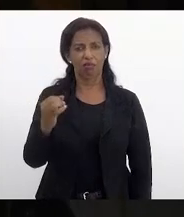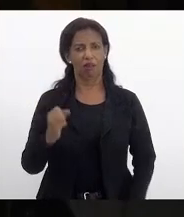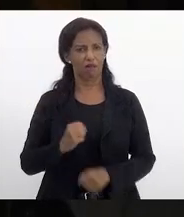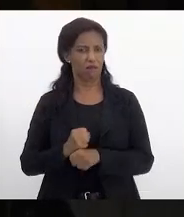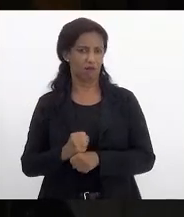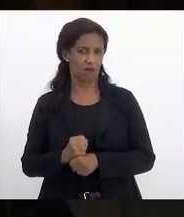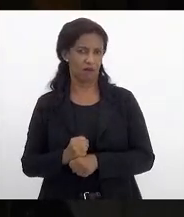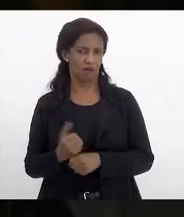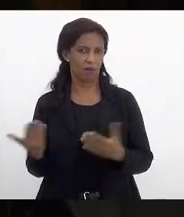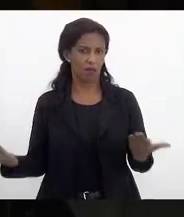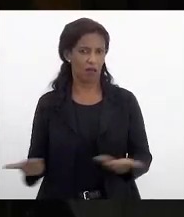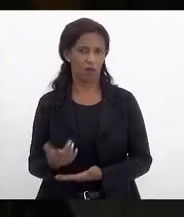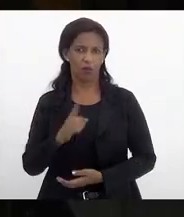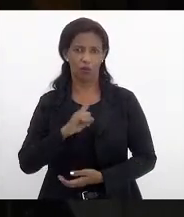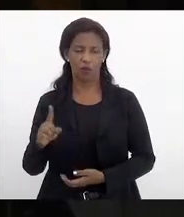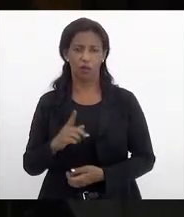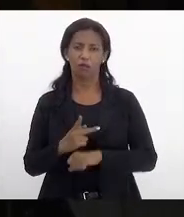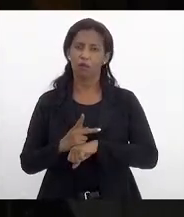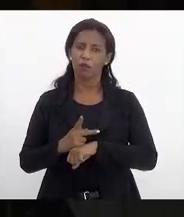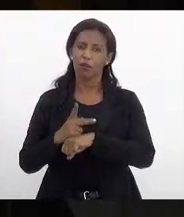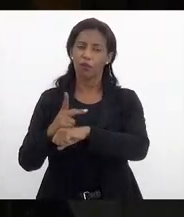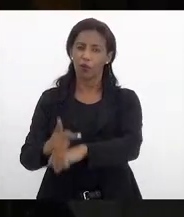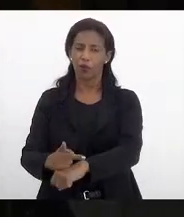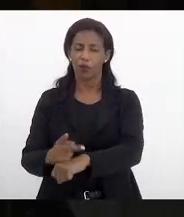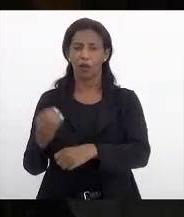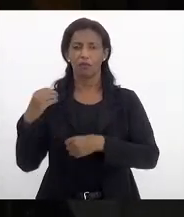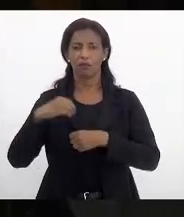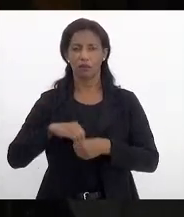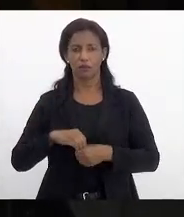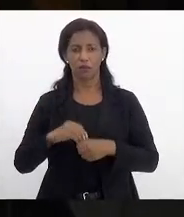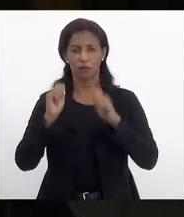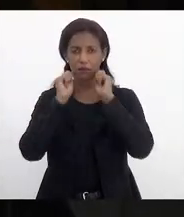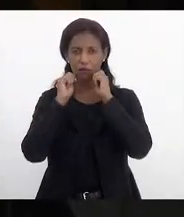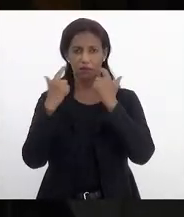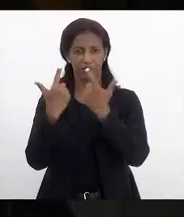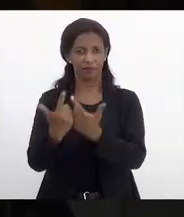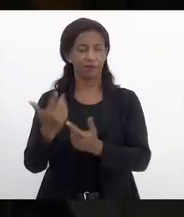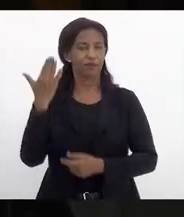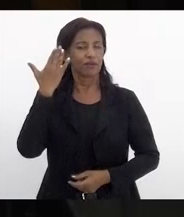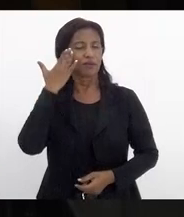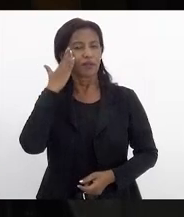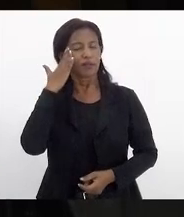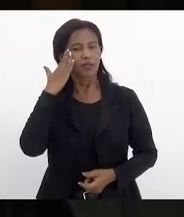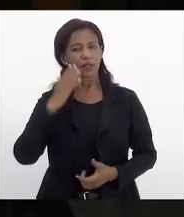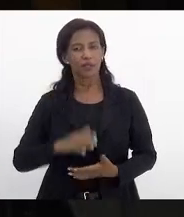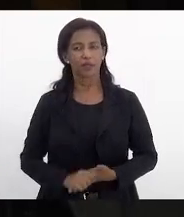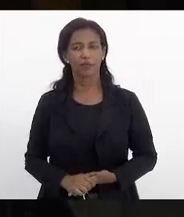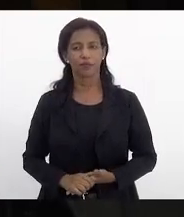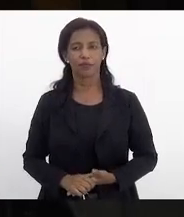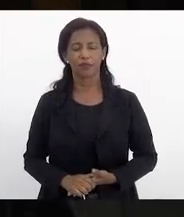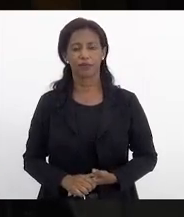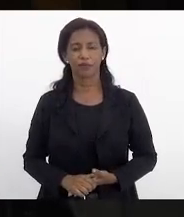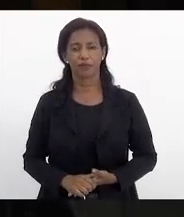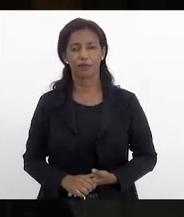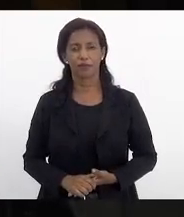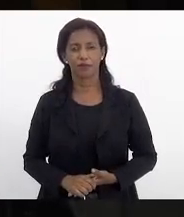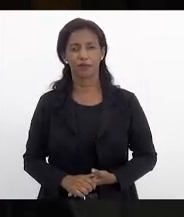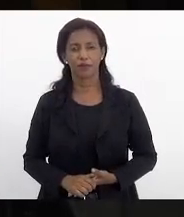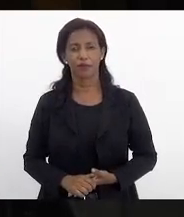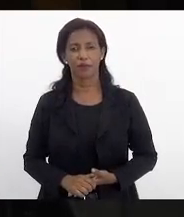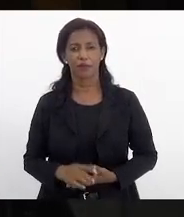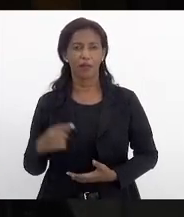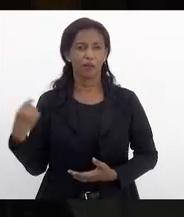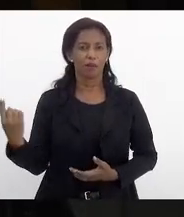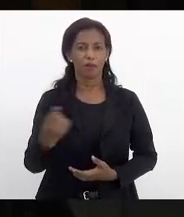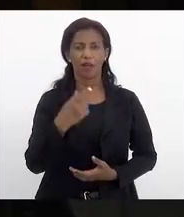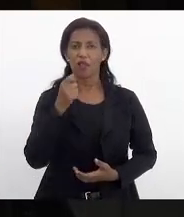não. Então temos procurado no parlamento o entendimento para que não haja